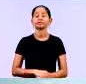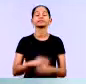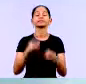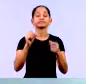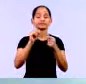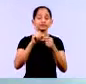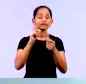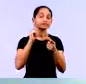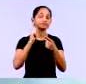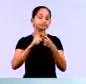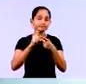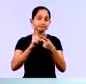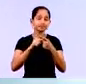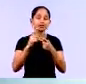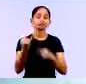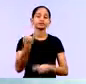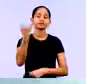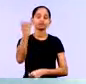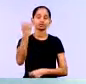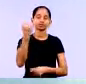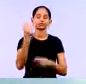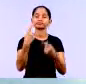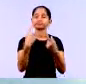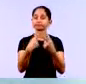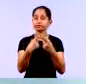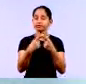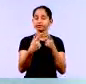levantar, por quê? Porque antes